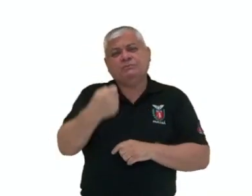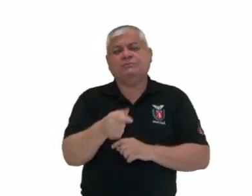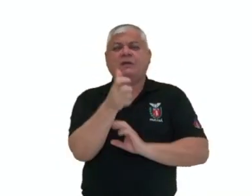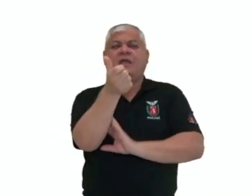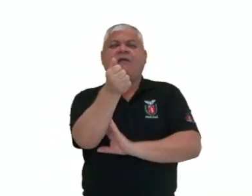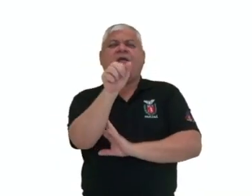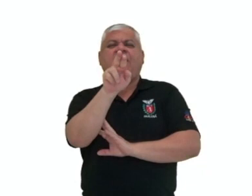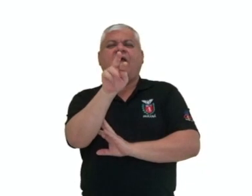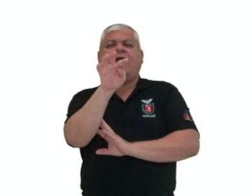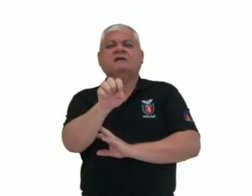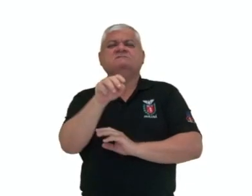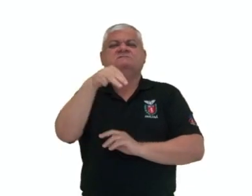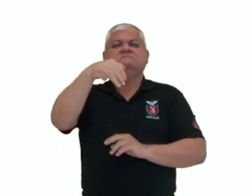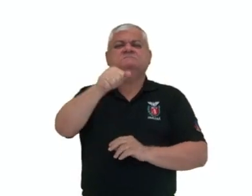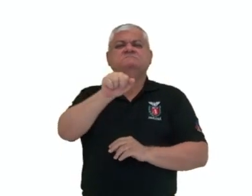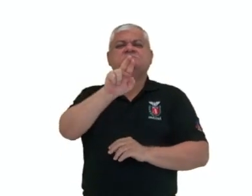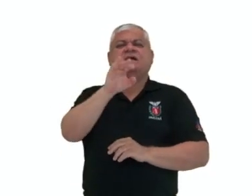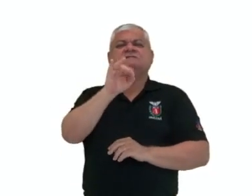tá? Mas